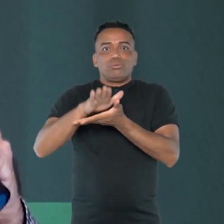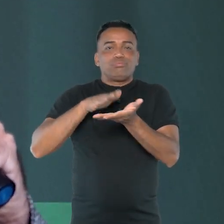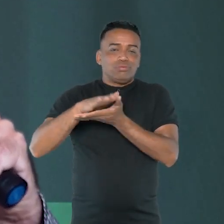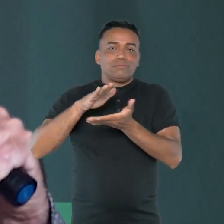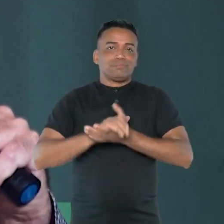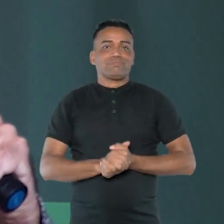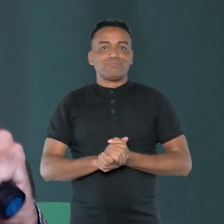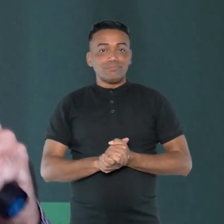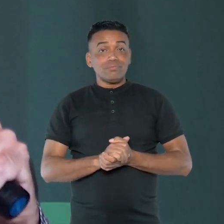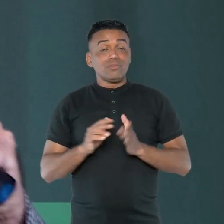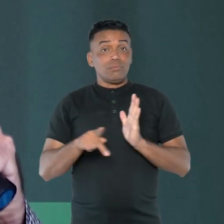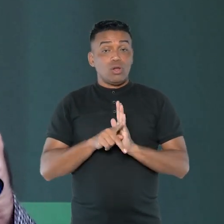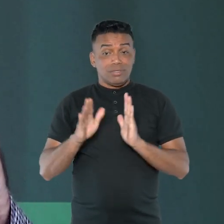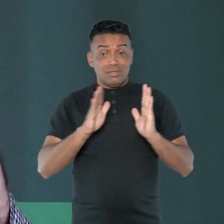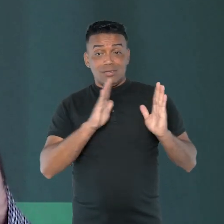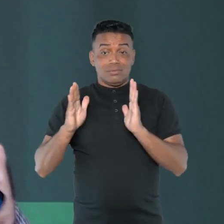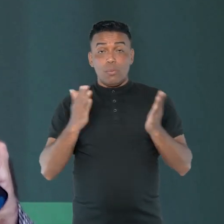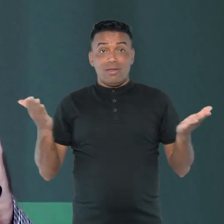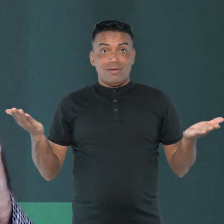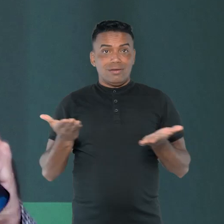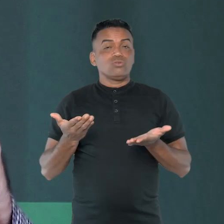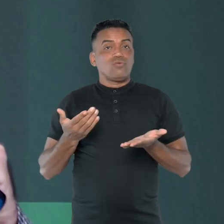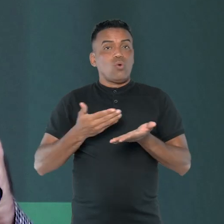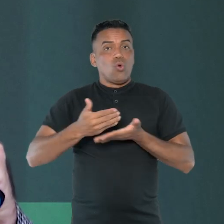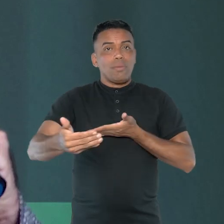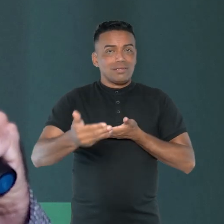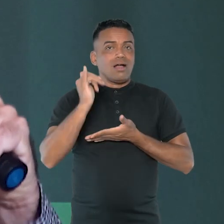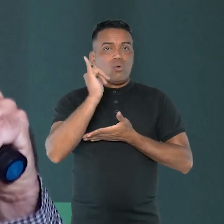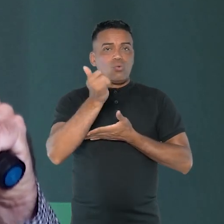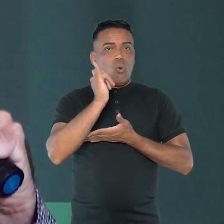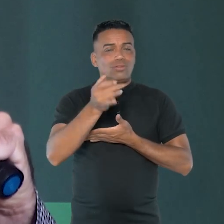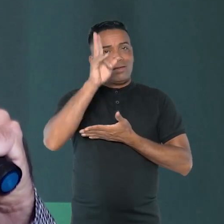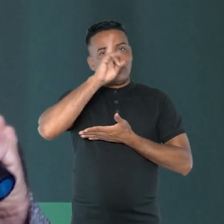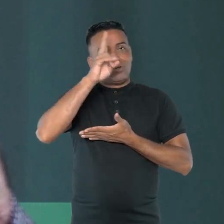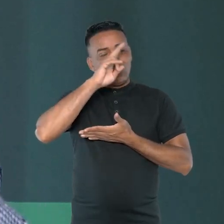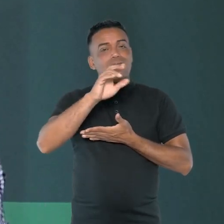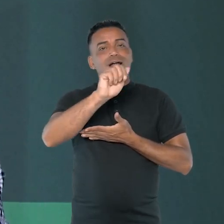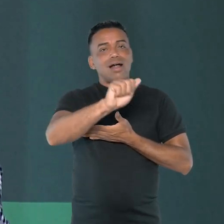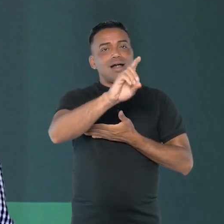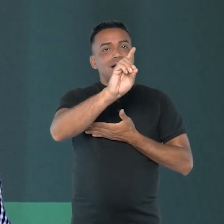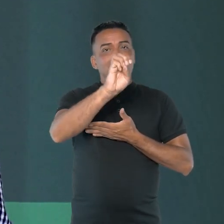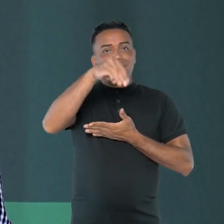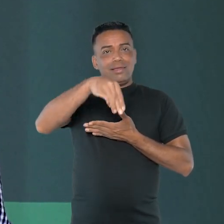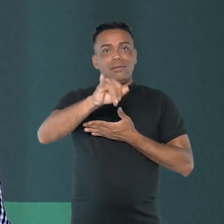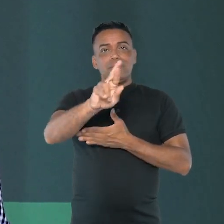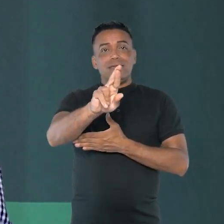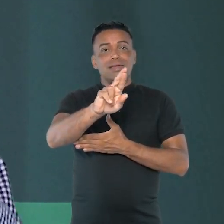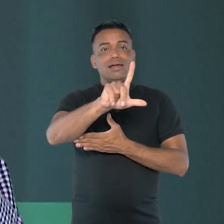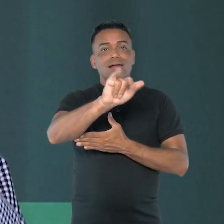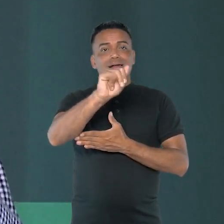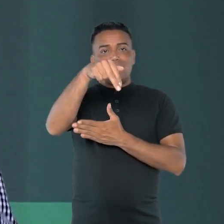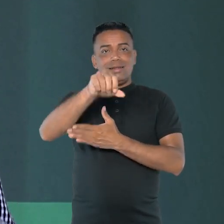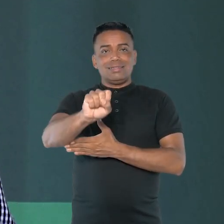permito dizer aqui, a partir deste momento, eu vou começar a contar a vocês a história de Ademir Lins. Ademir Lins